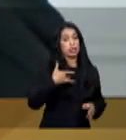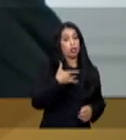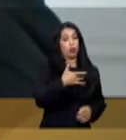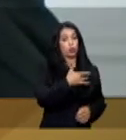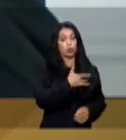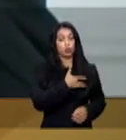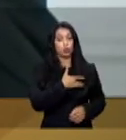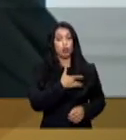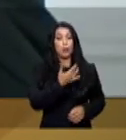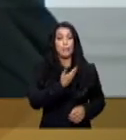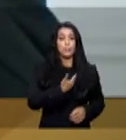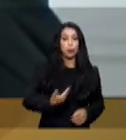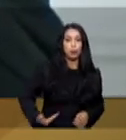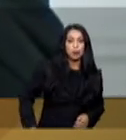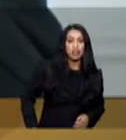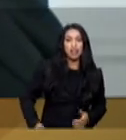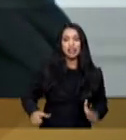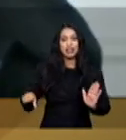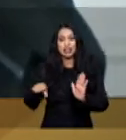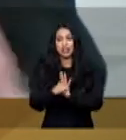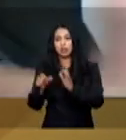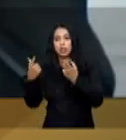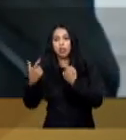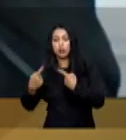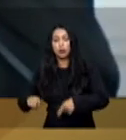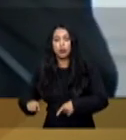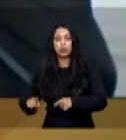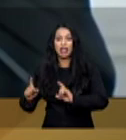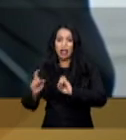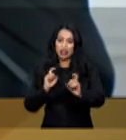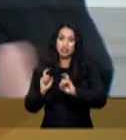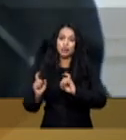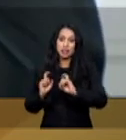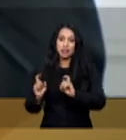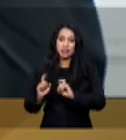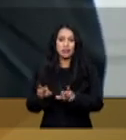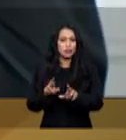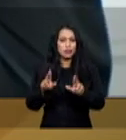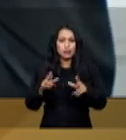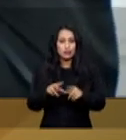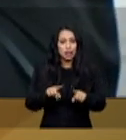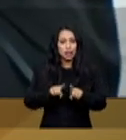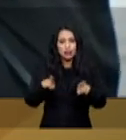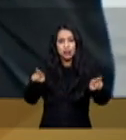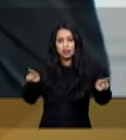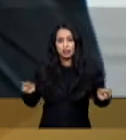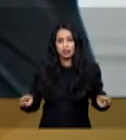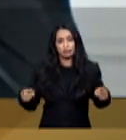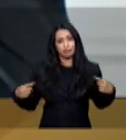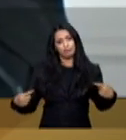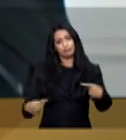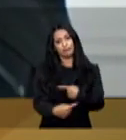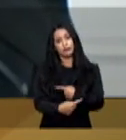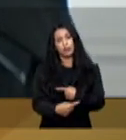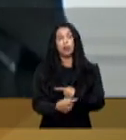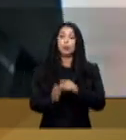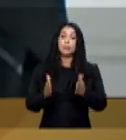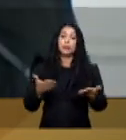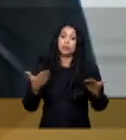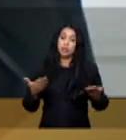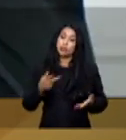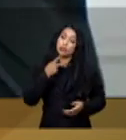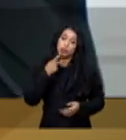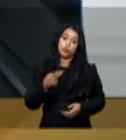crime contra a administração pública, contrabando. Mas são exatamente essa é a divergência, né? Por isso que eu propus a